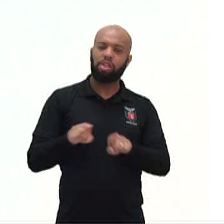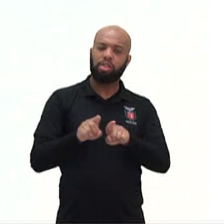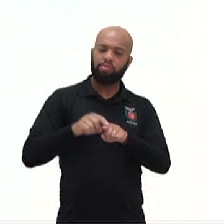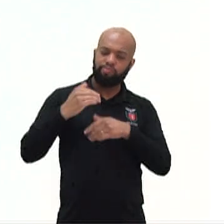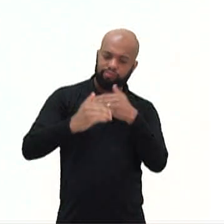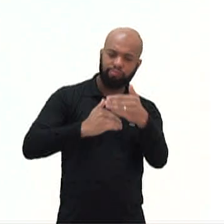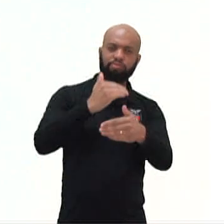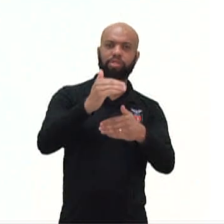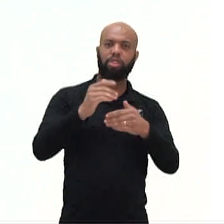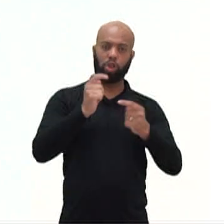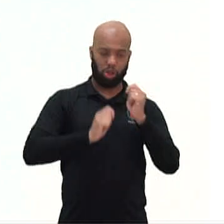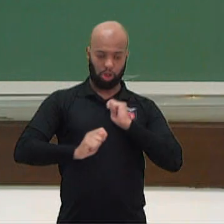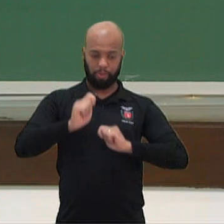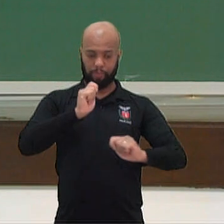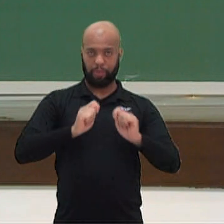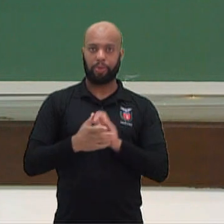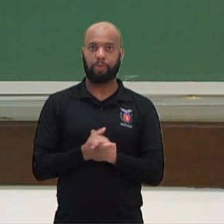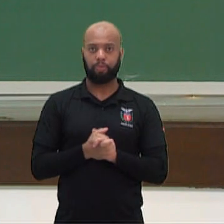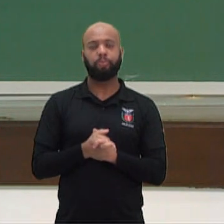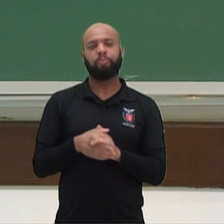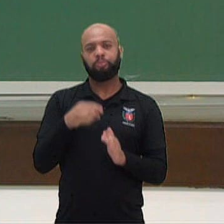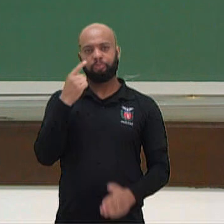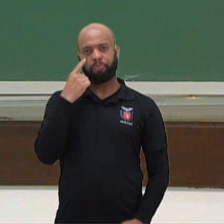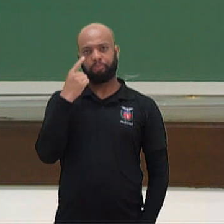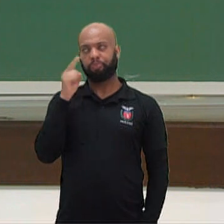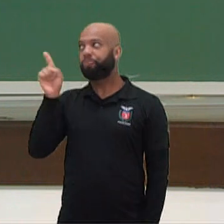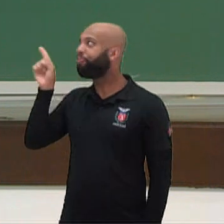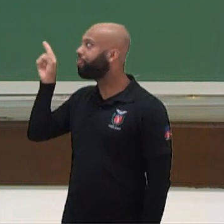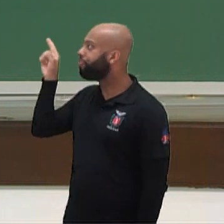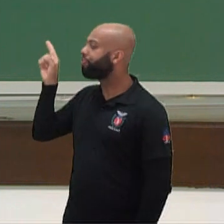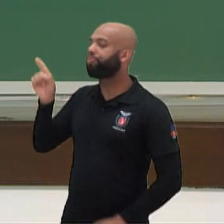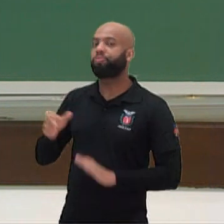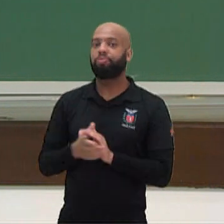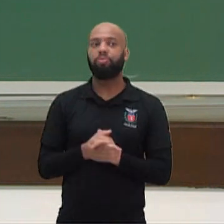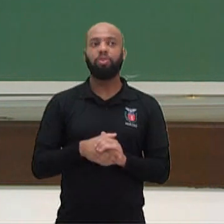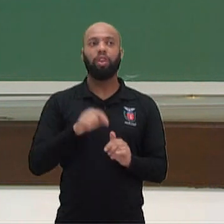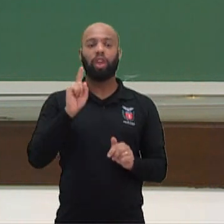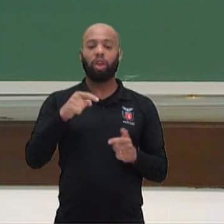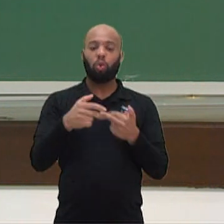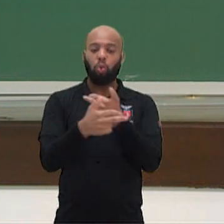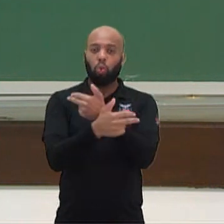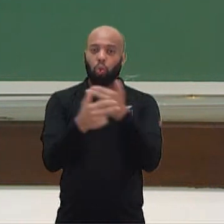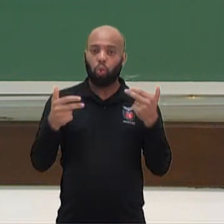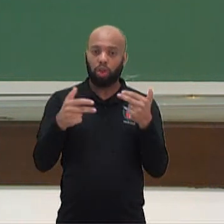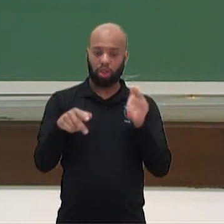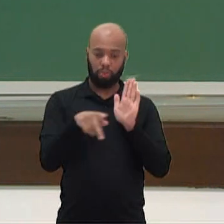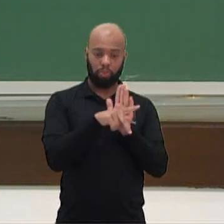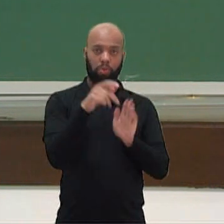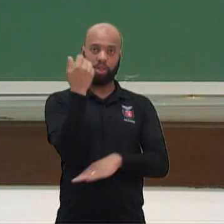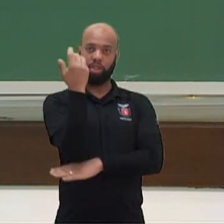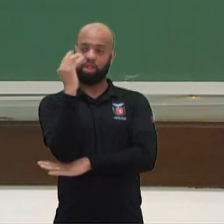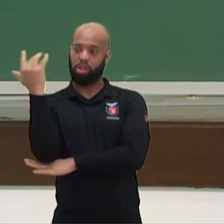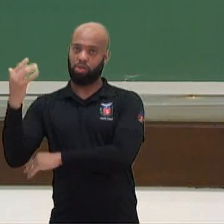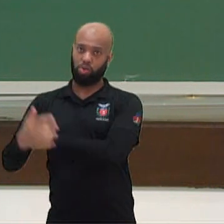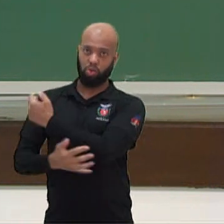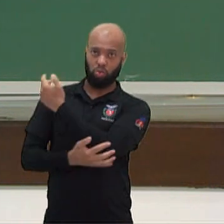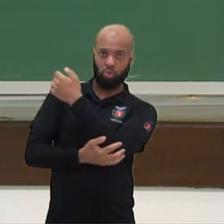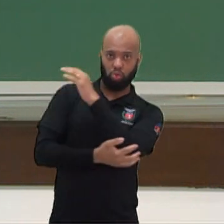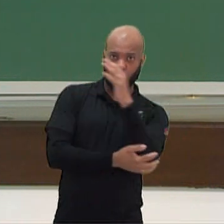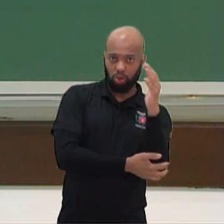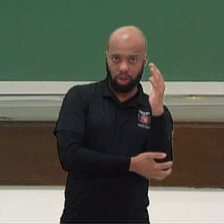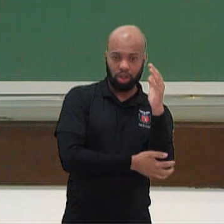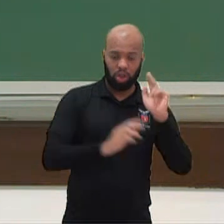desenvolvimento econômico, certo? Então vamos ver. São os elementos que a natureza oferece que são utilizados pelo homem na construção